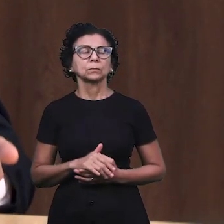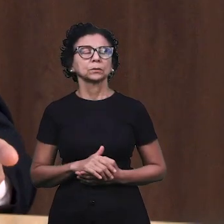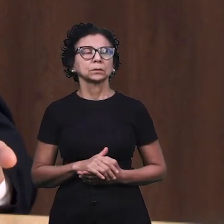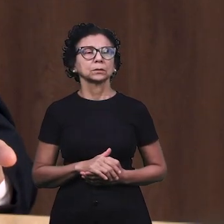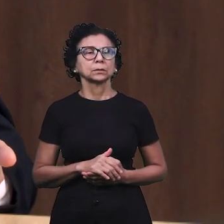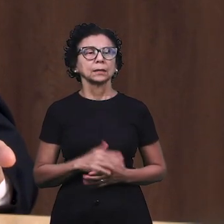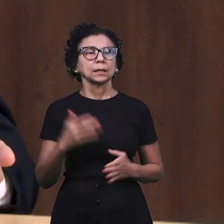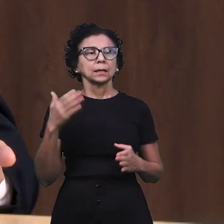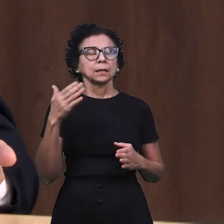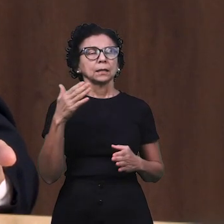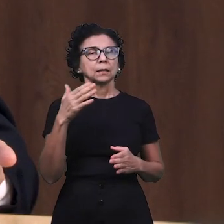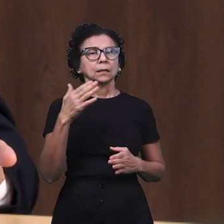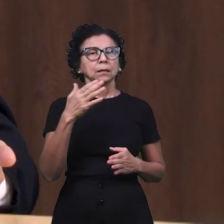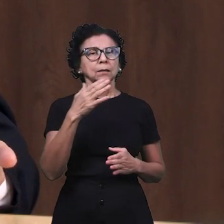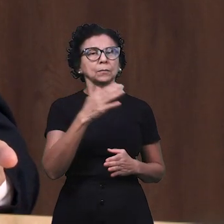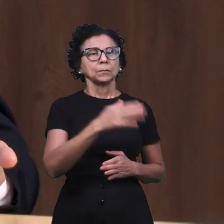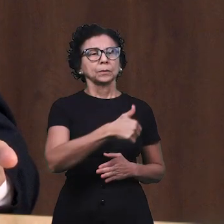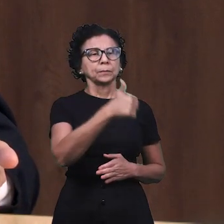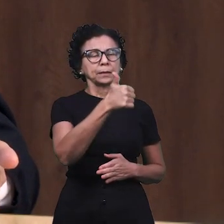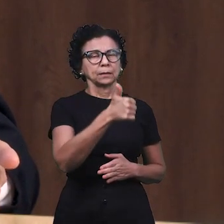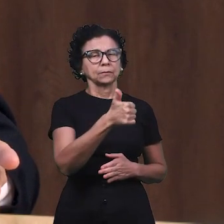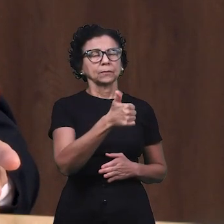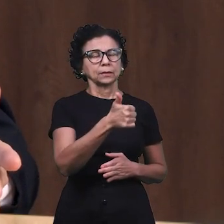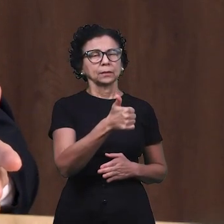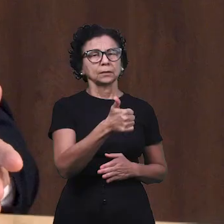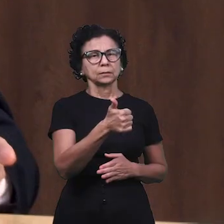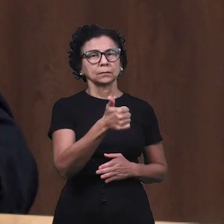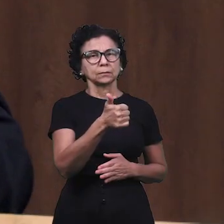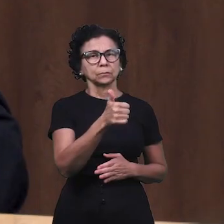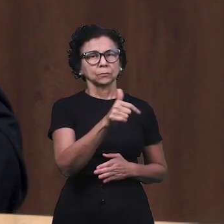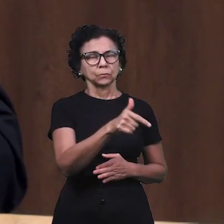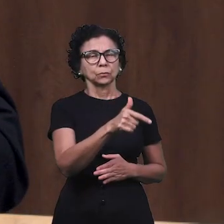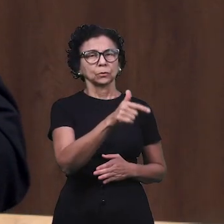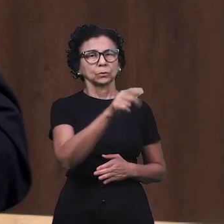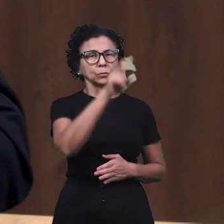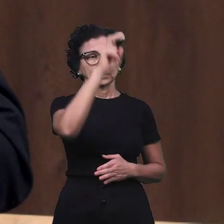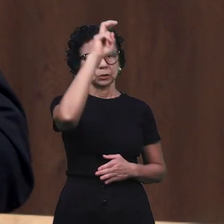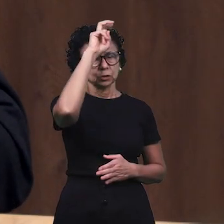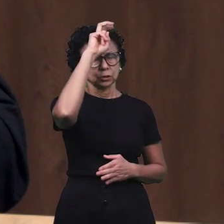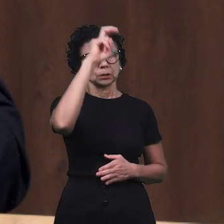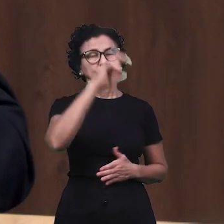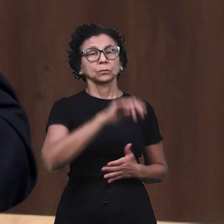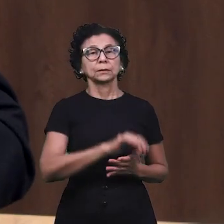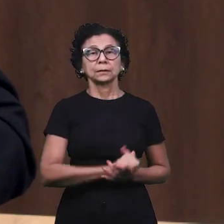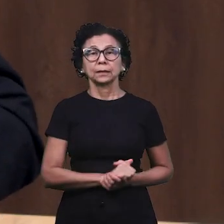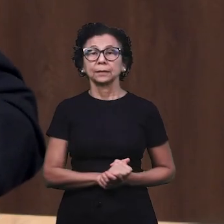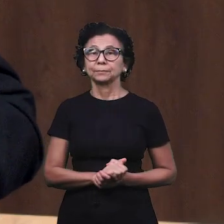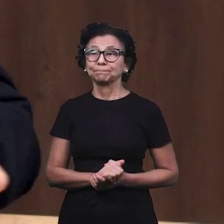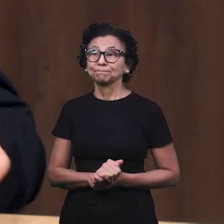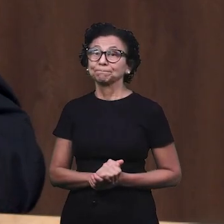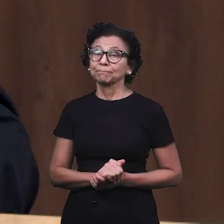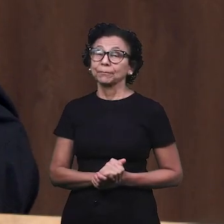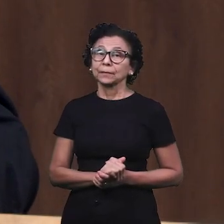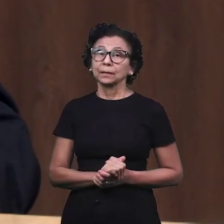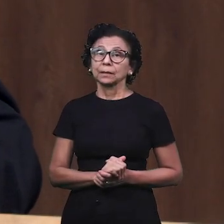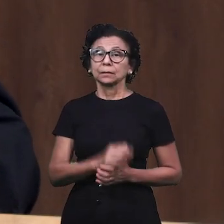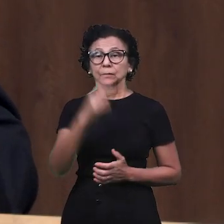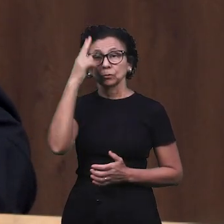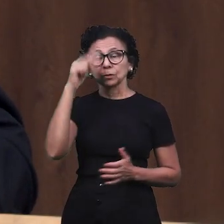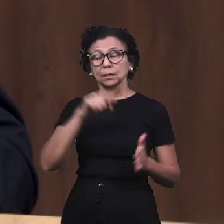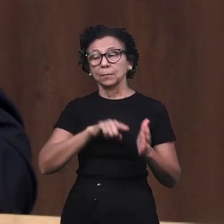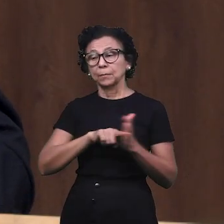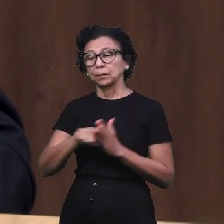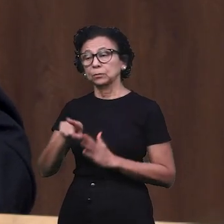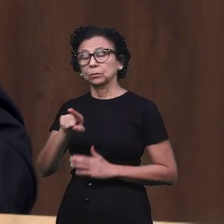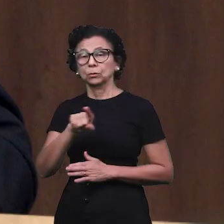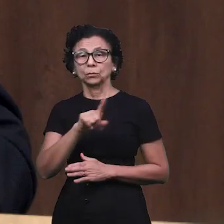isso para os seus irmãos. E agora, prestes a ir pela segunda vez, nós vemos o texto, eu vou